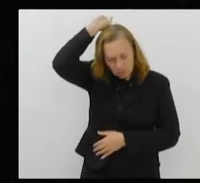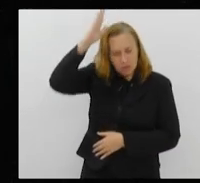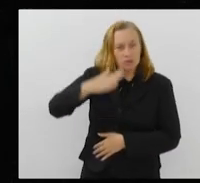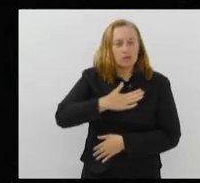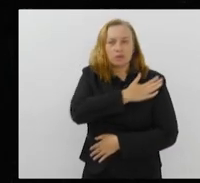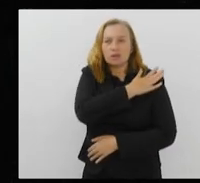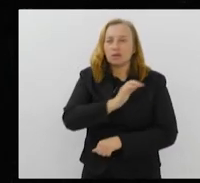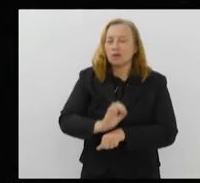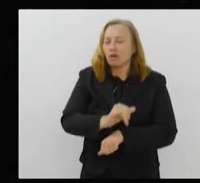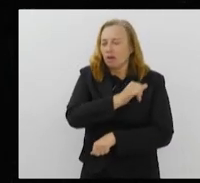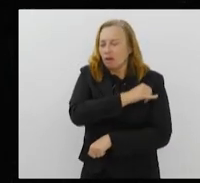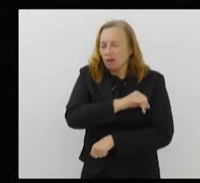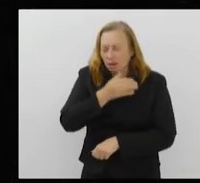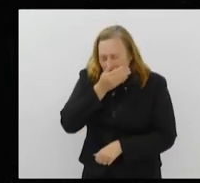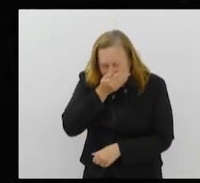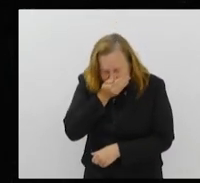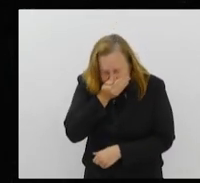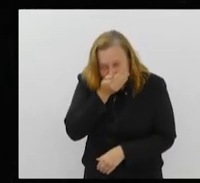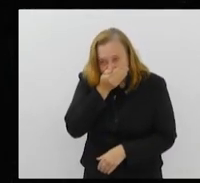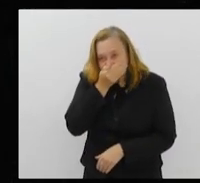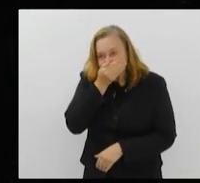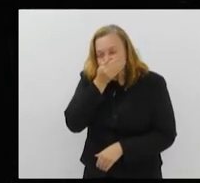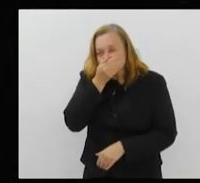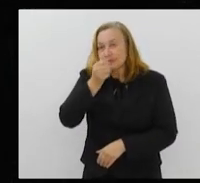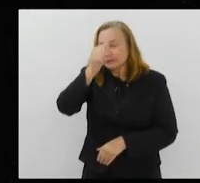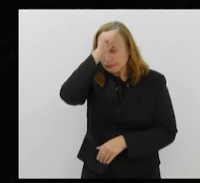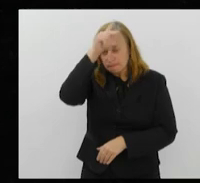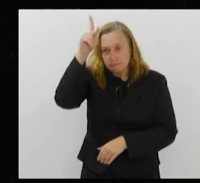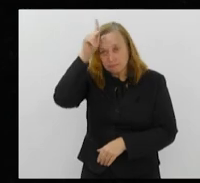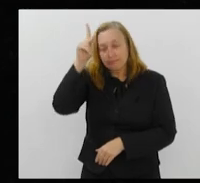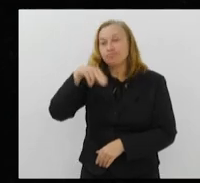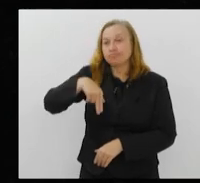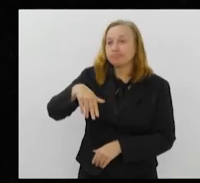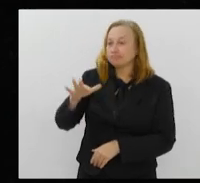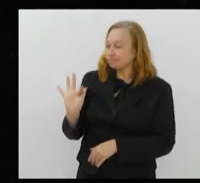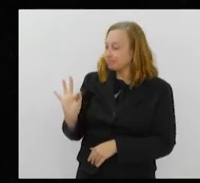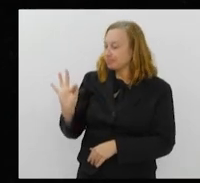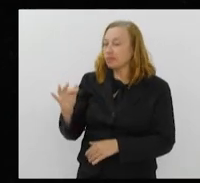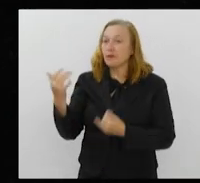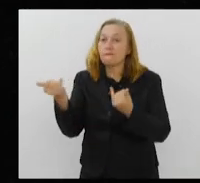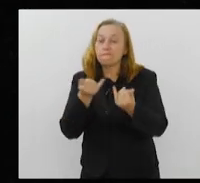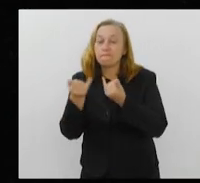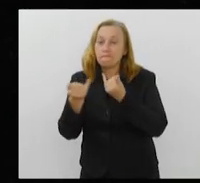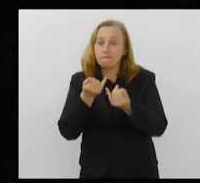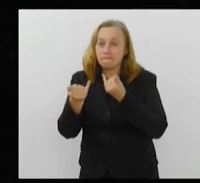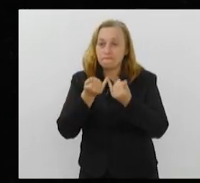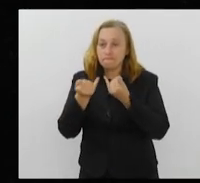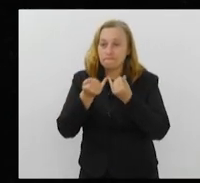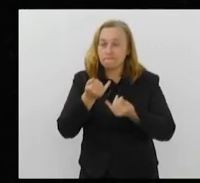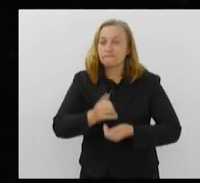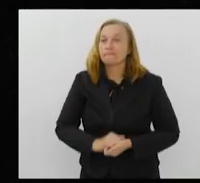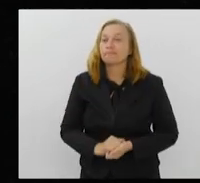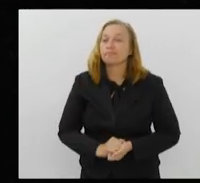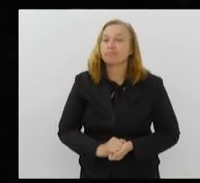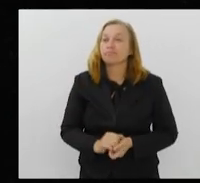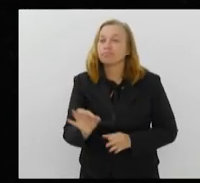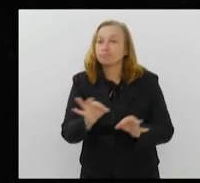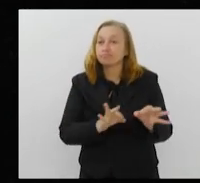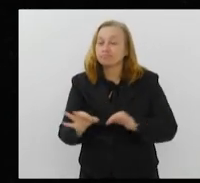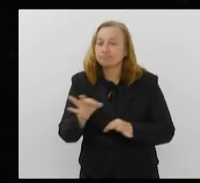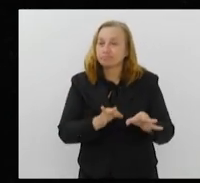do Estado do Rio de Janeiro e da Prefeitura de Friburgo informações sobre o plano